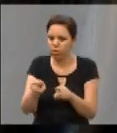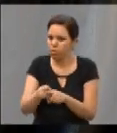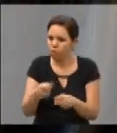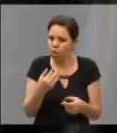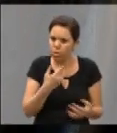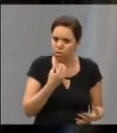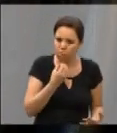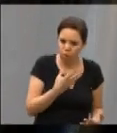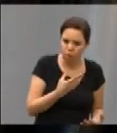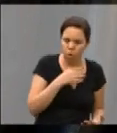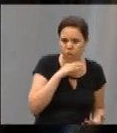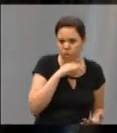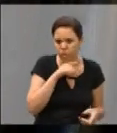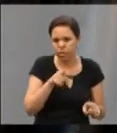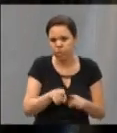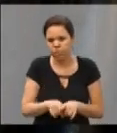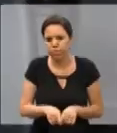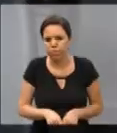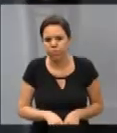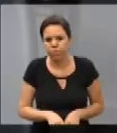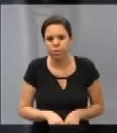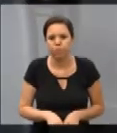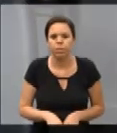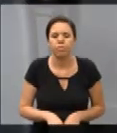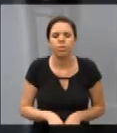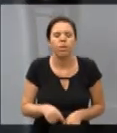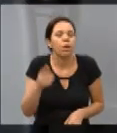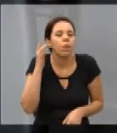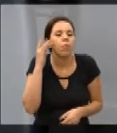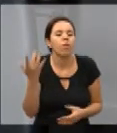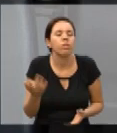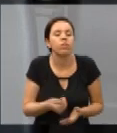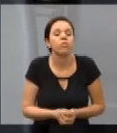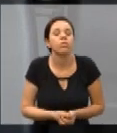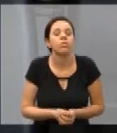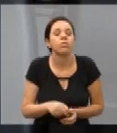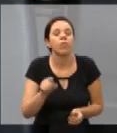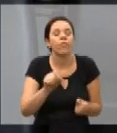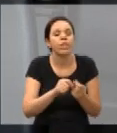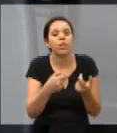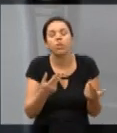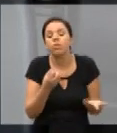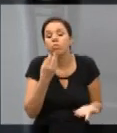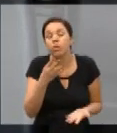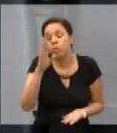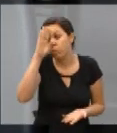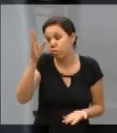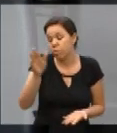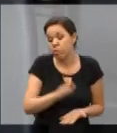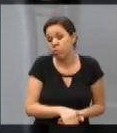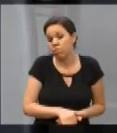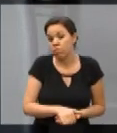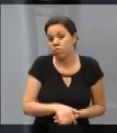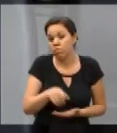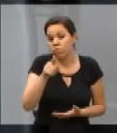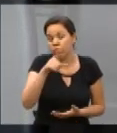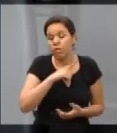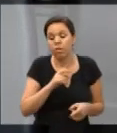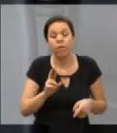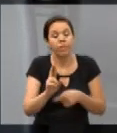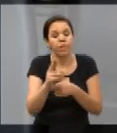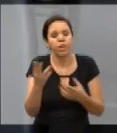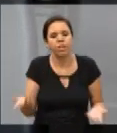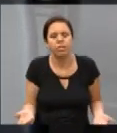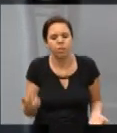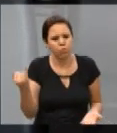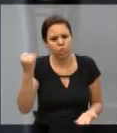boa e tem coisa ruim, né? E eu acho que se fazer coisa boa, a principal coisa é você ter referência. Eu